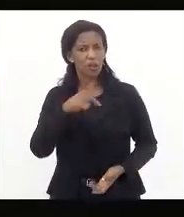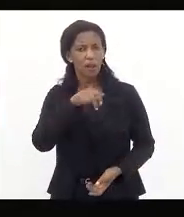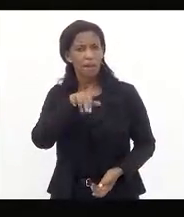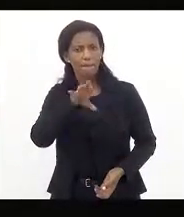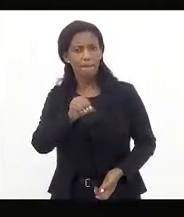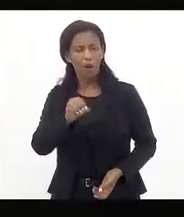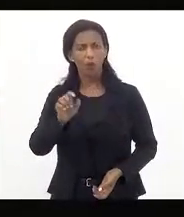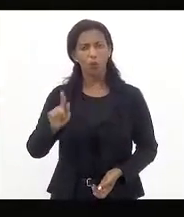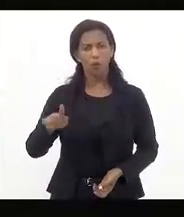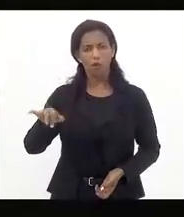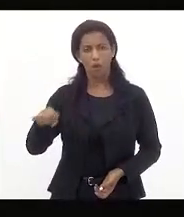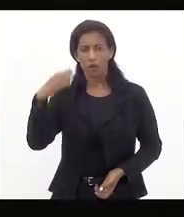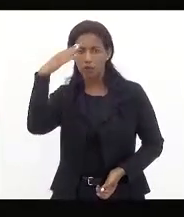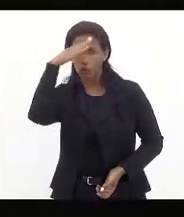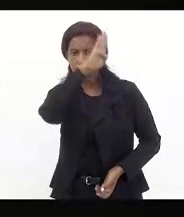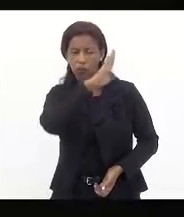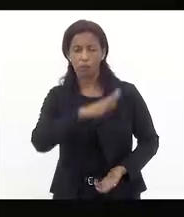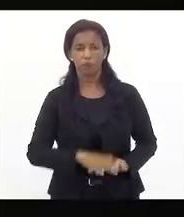e Bolsonaro.